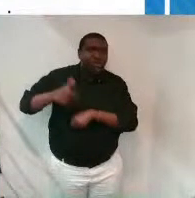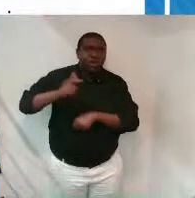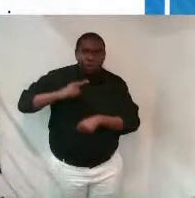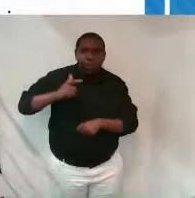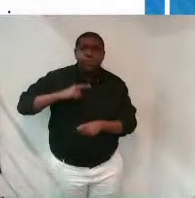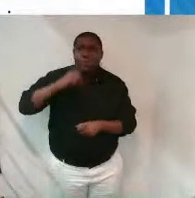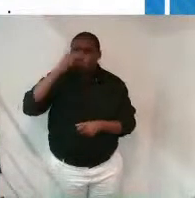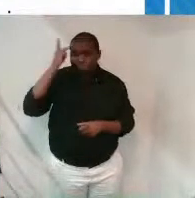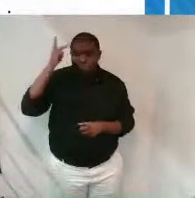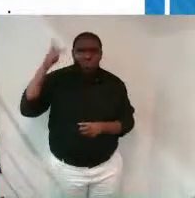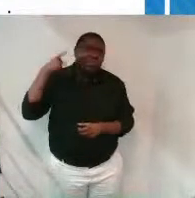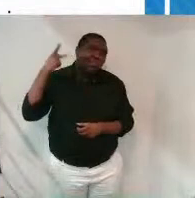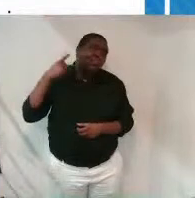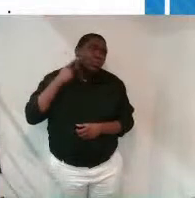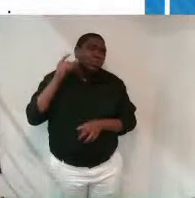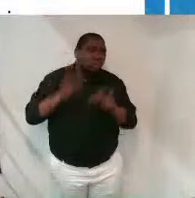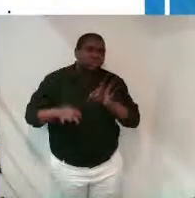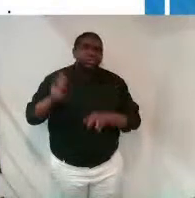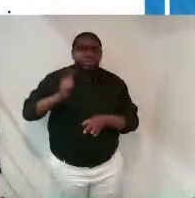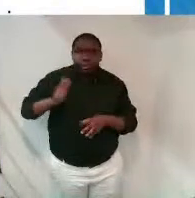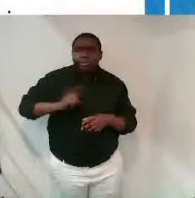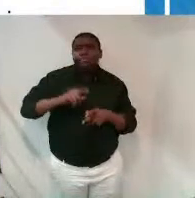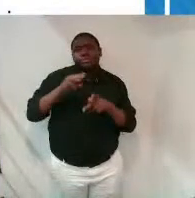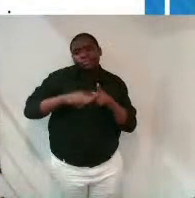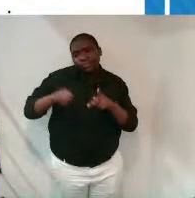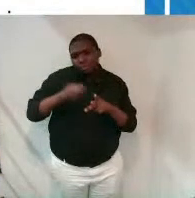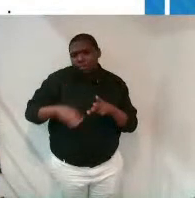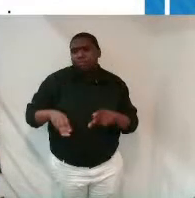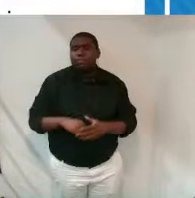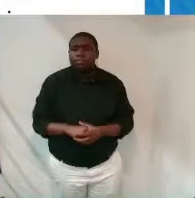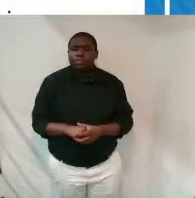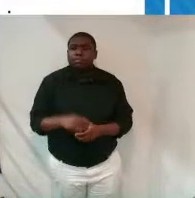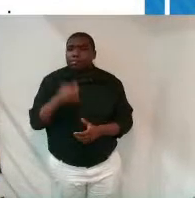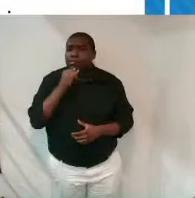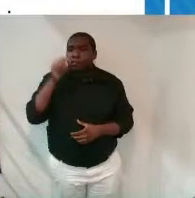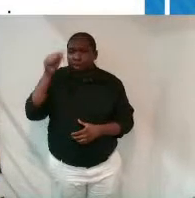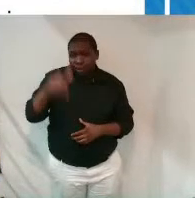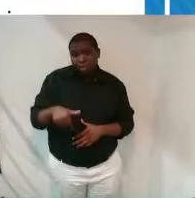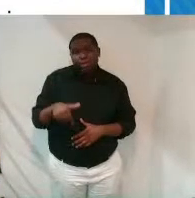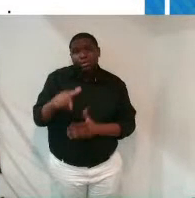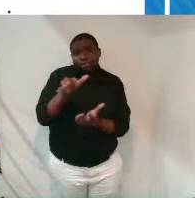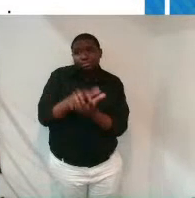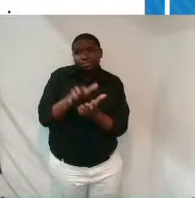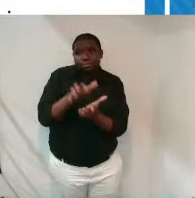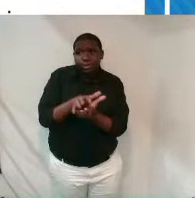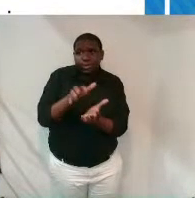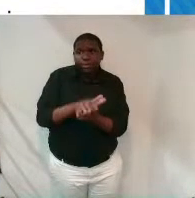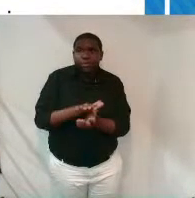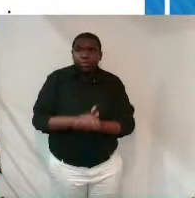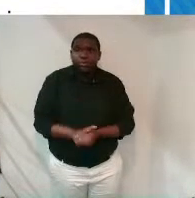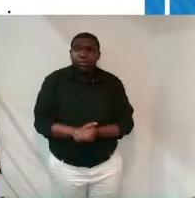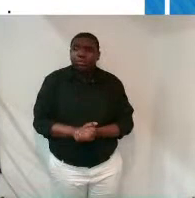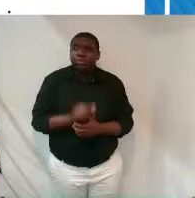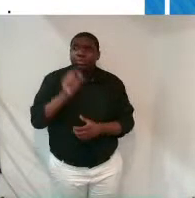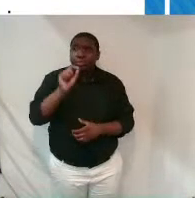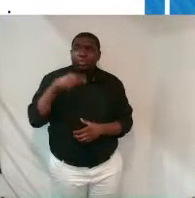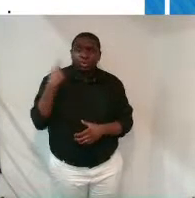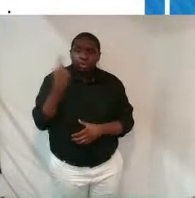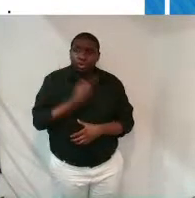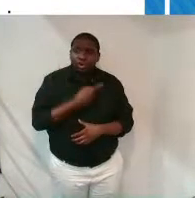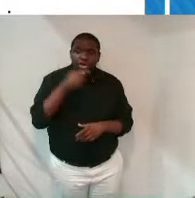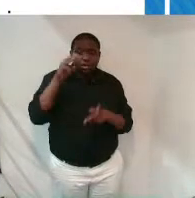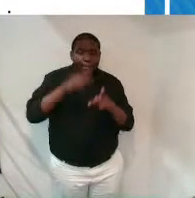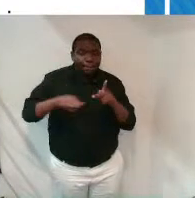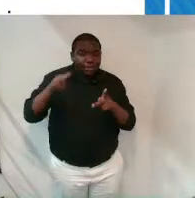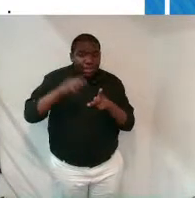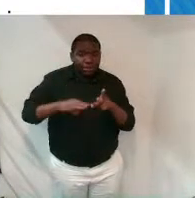justiça, tem o dedo do Ministério Público. Né? Exemplo disso aqui no estado de Pernambuco. Né? Ou seja, nós, o Ministério Público, o